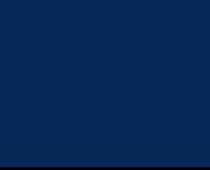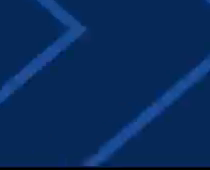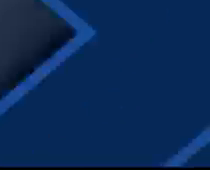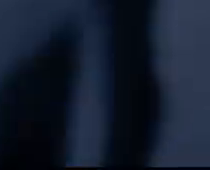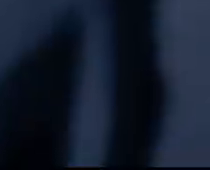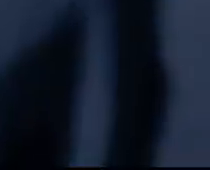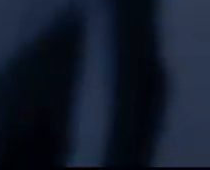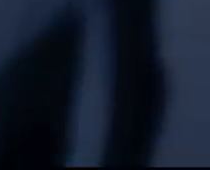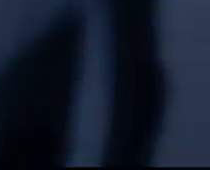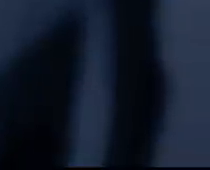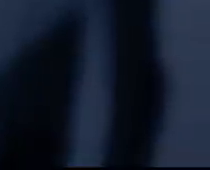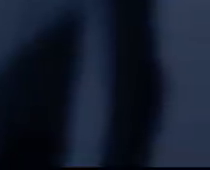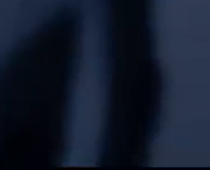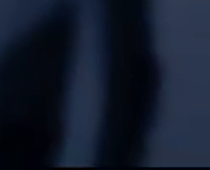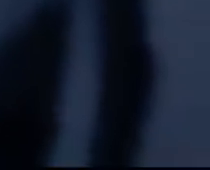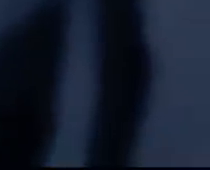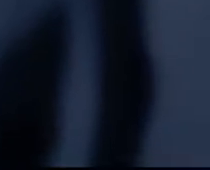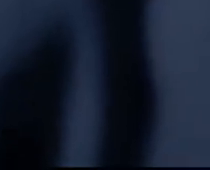e